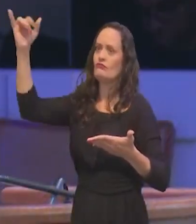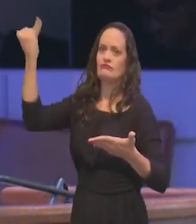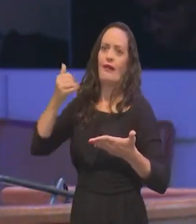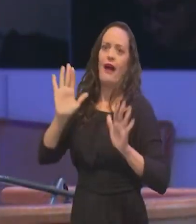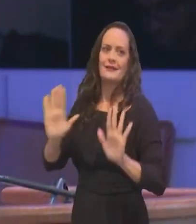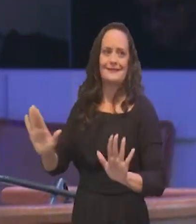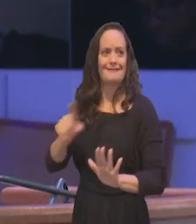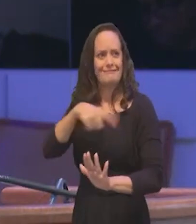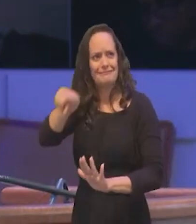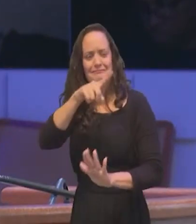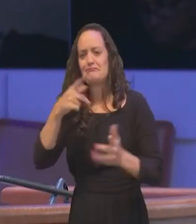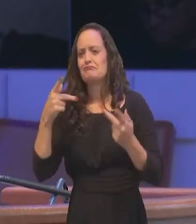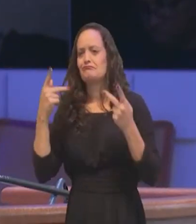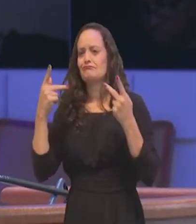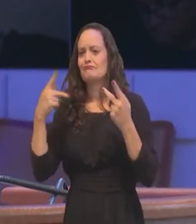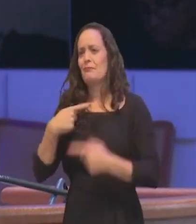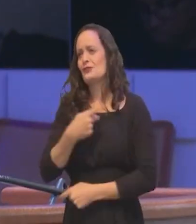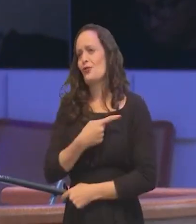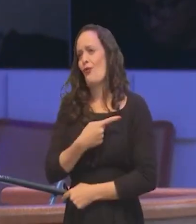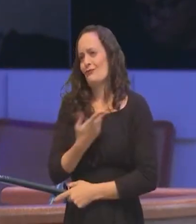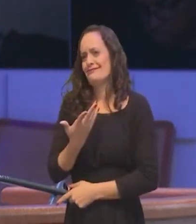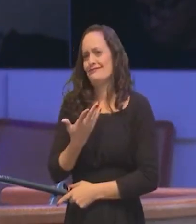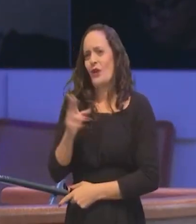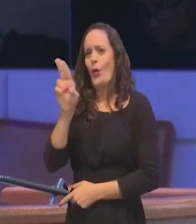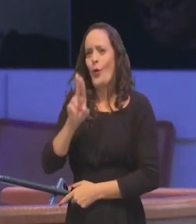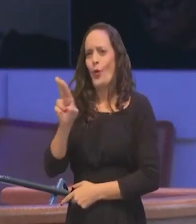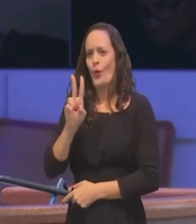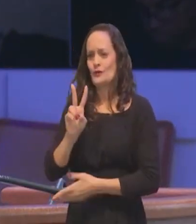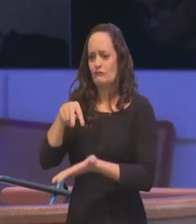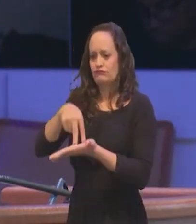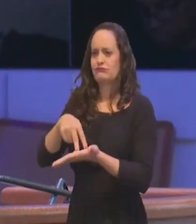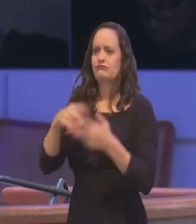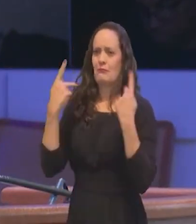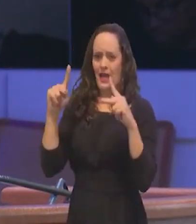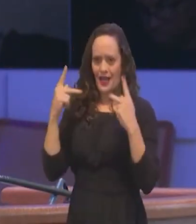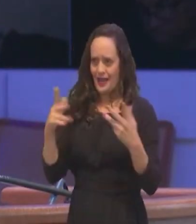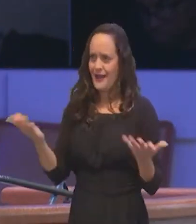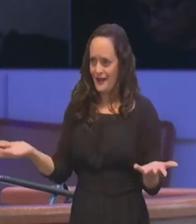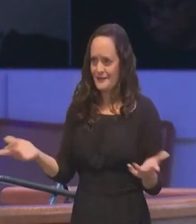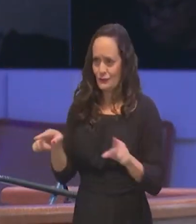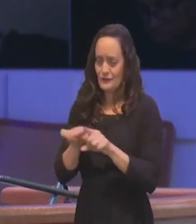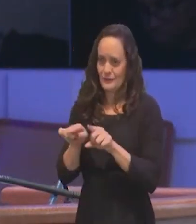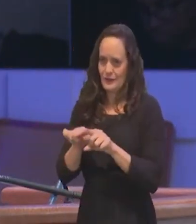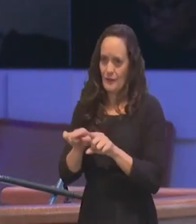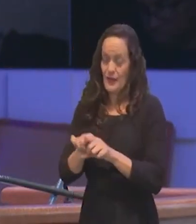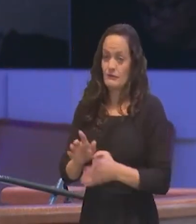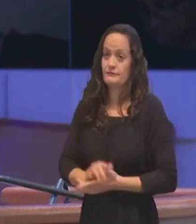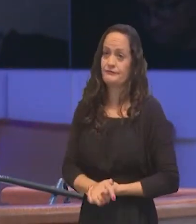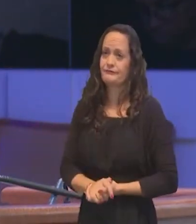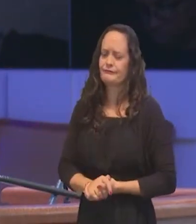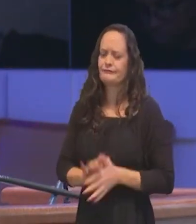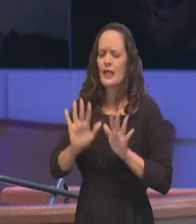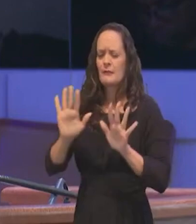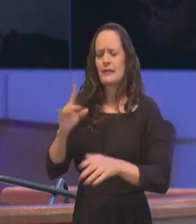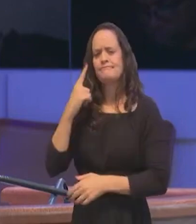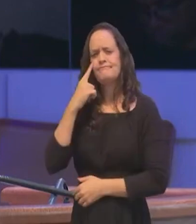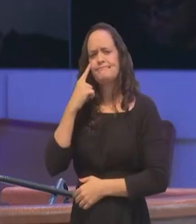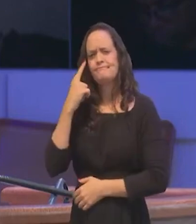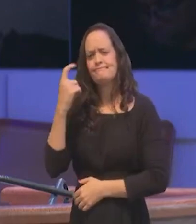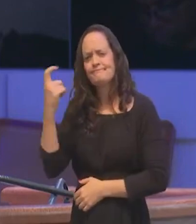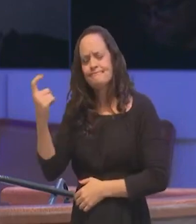os demais pastores que usam deste púlpito e de outras igrejas. Mas é interessante